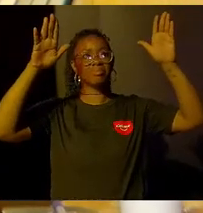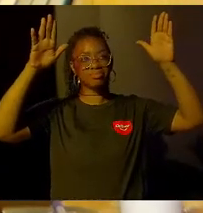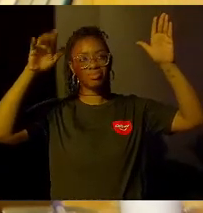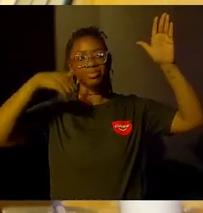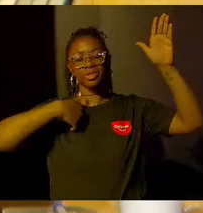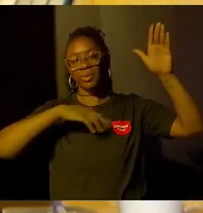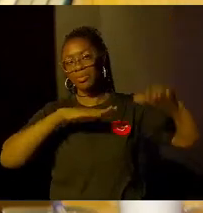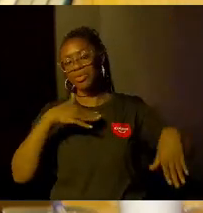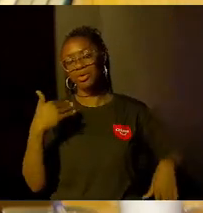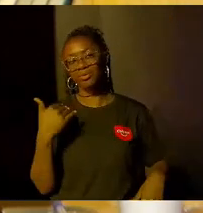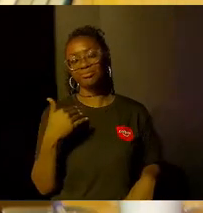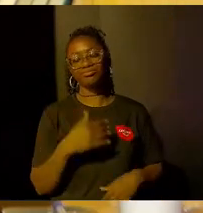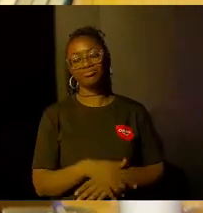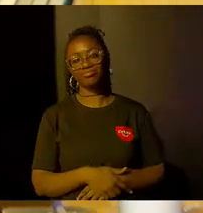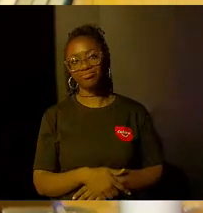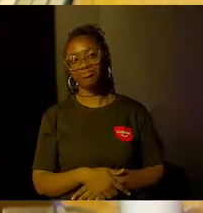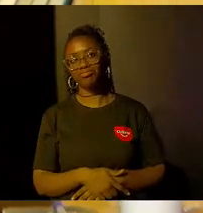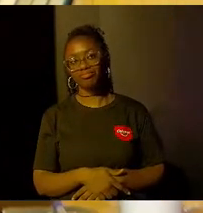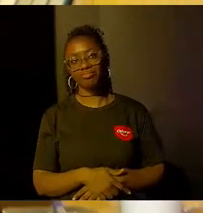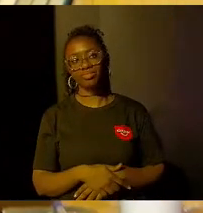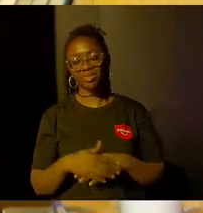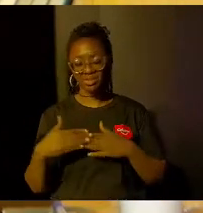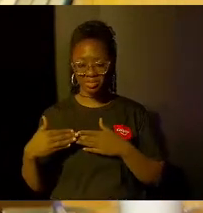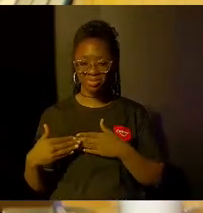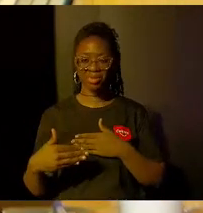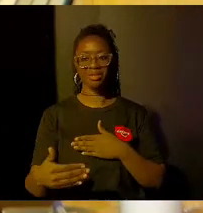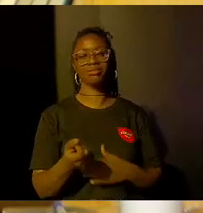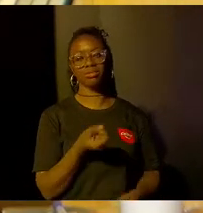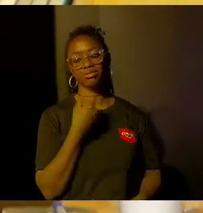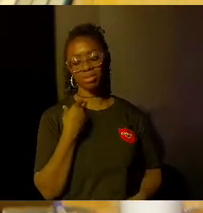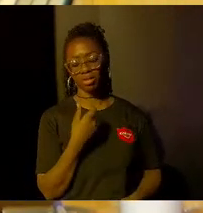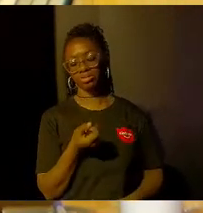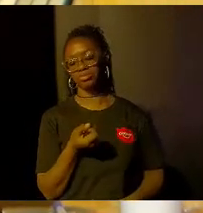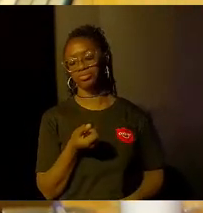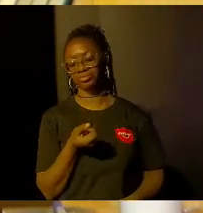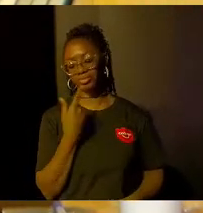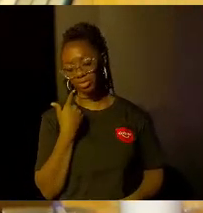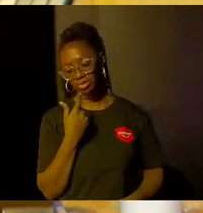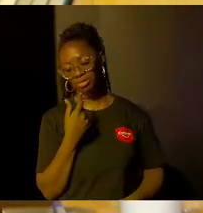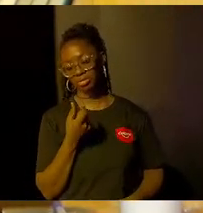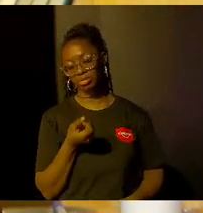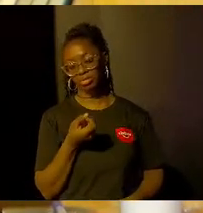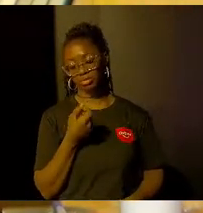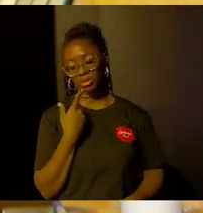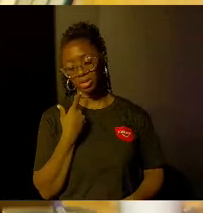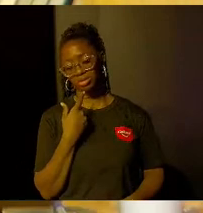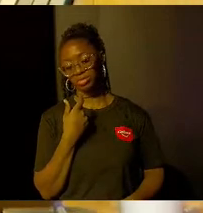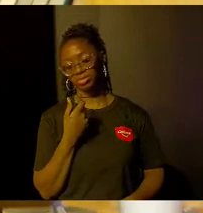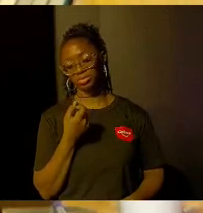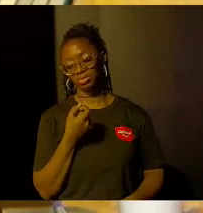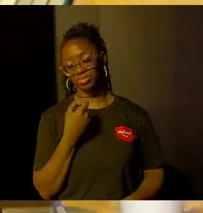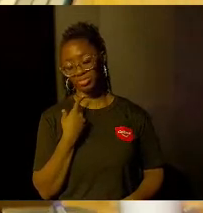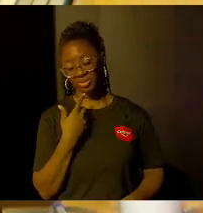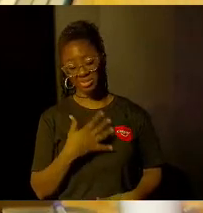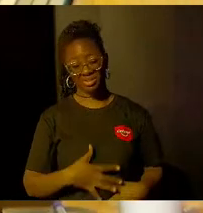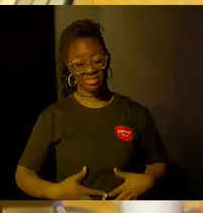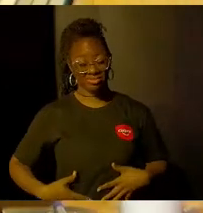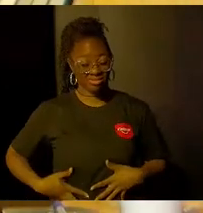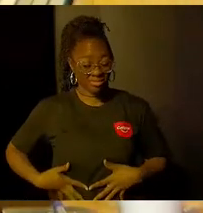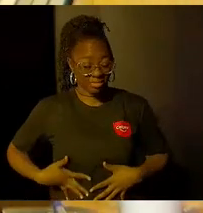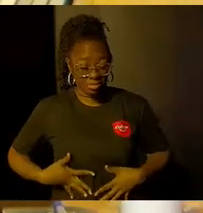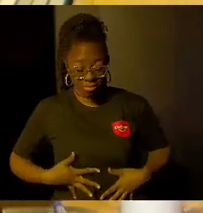morte passei todo o período tomando essa medicação dupla tão Explosiva que meu estômago